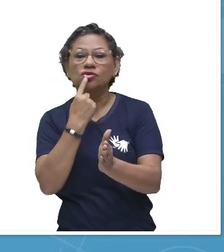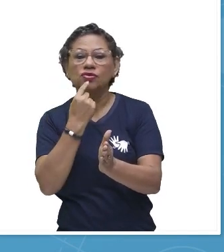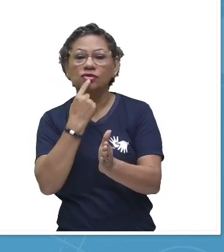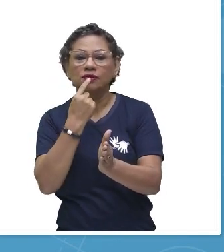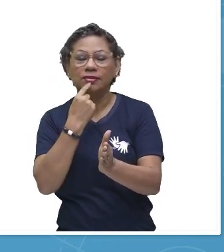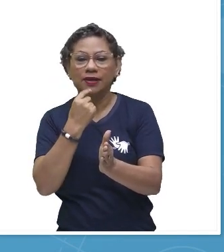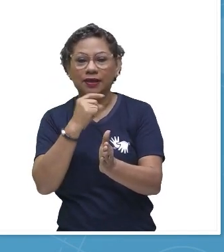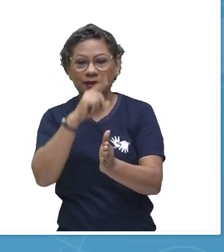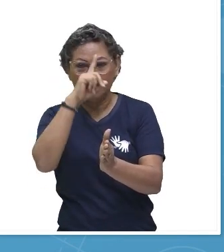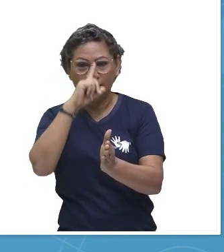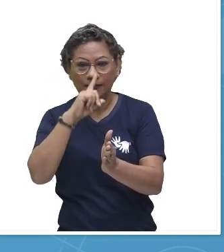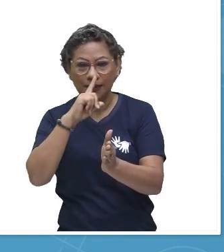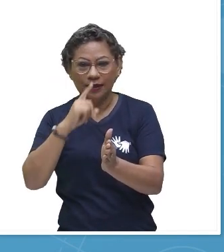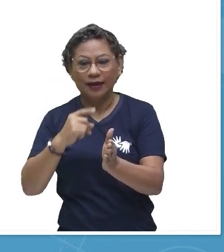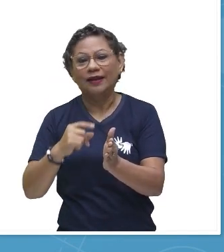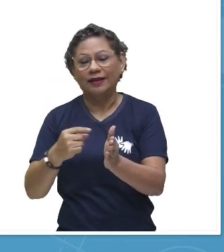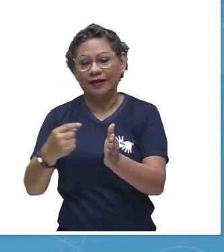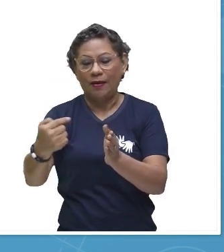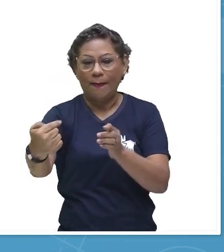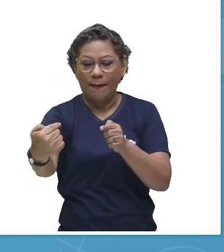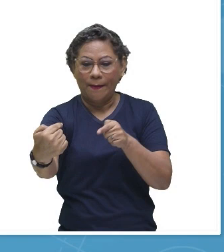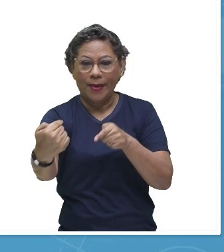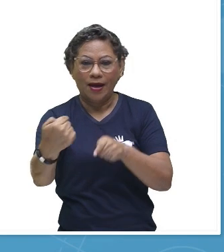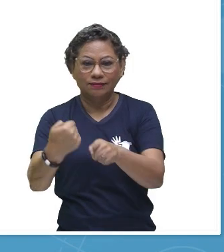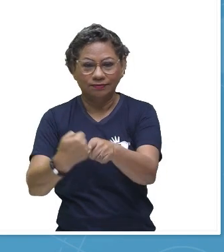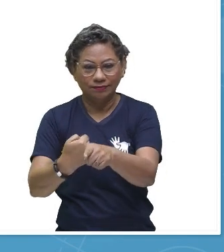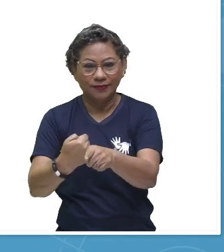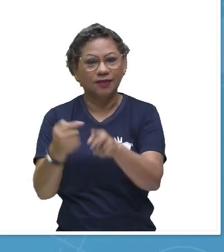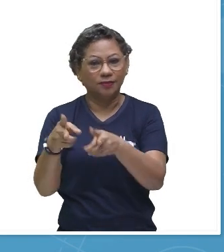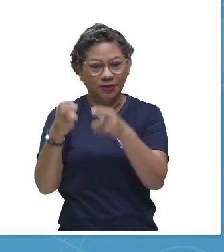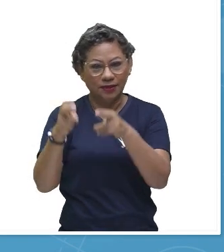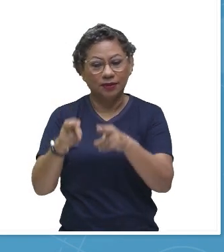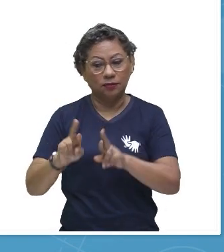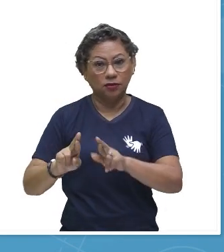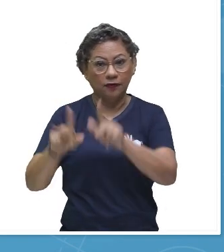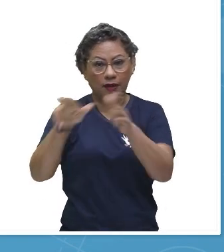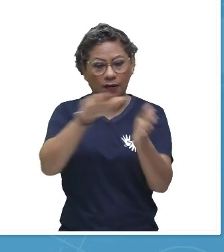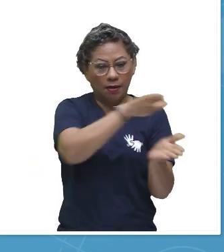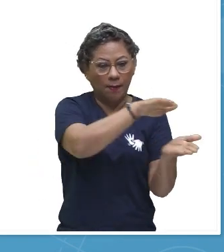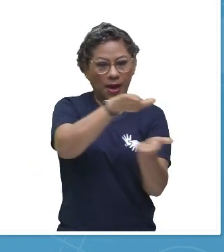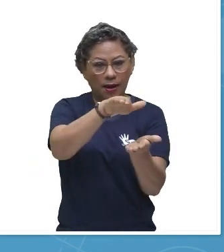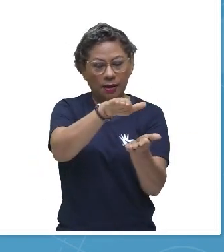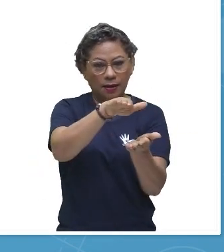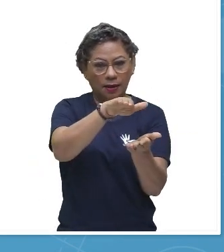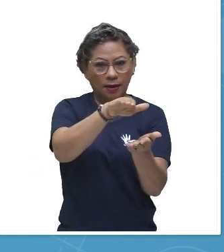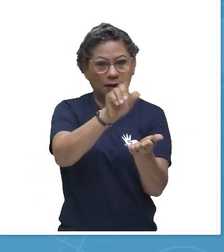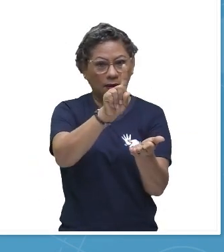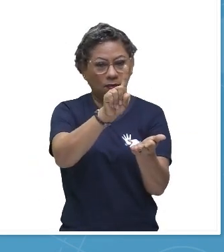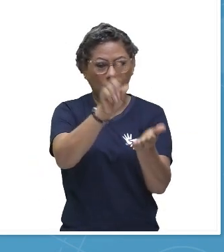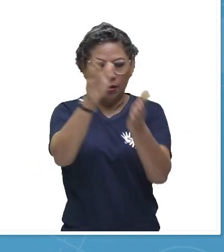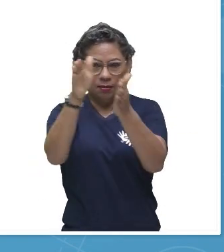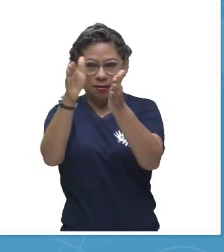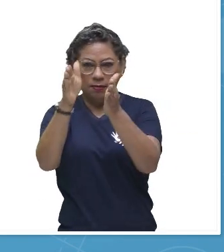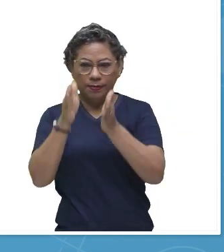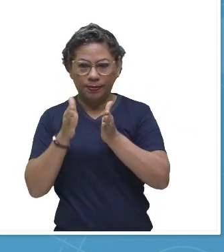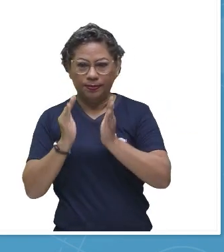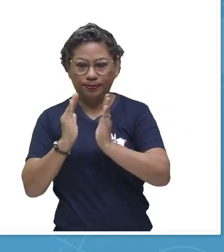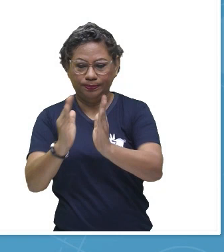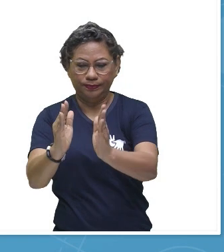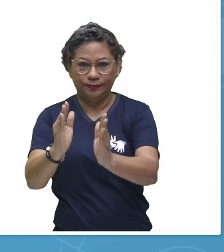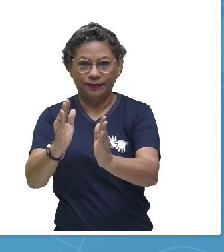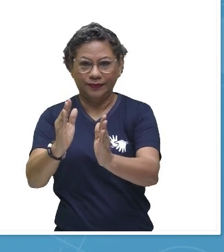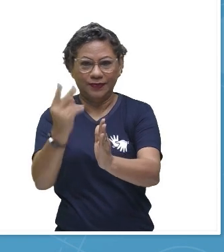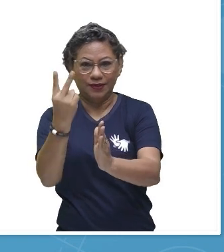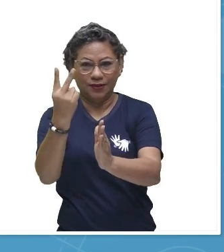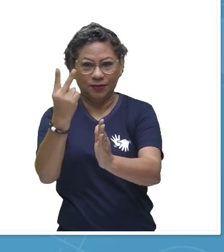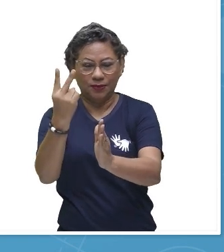retas coplanares. Vejam que são conceitos bem simples da gente explicar. E retas